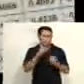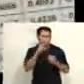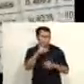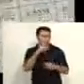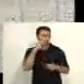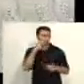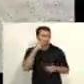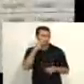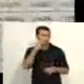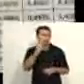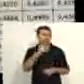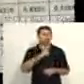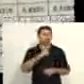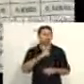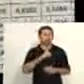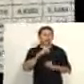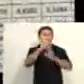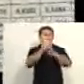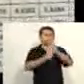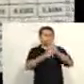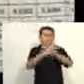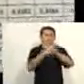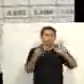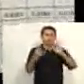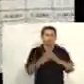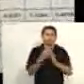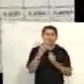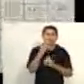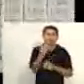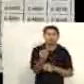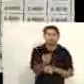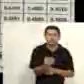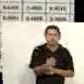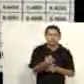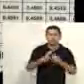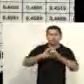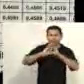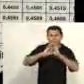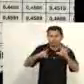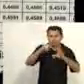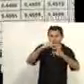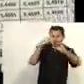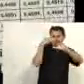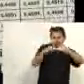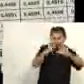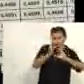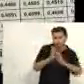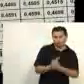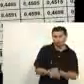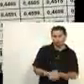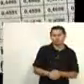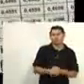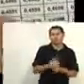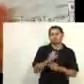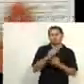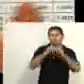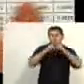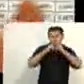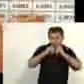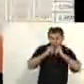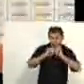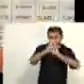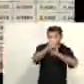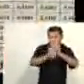vocês vão ver que vocês têm essa tabela, tá? Que eu pedi para disponibilizar para vocês. É justamente a partir dos dados